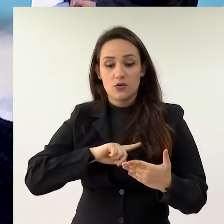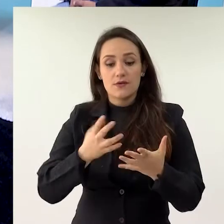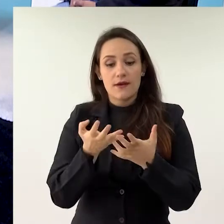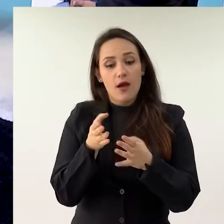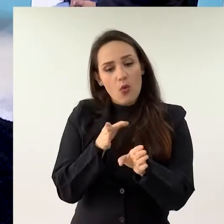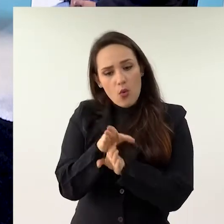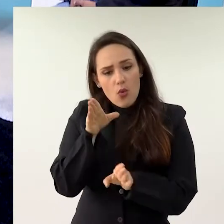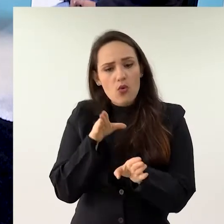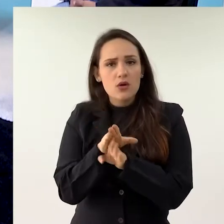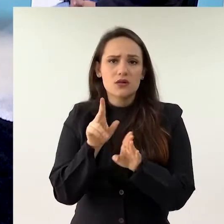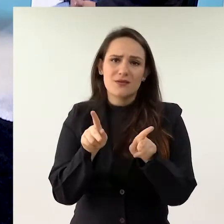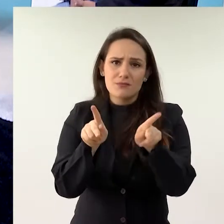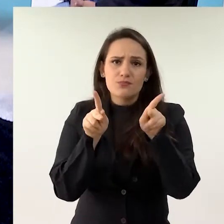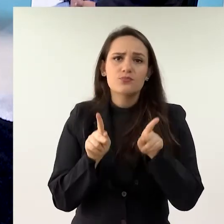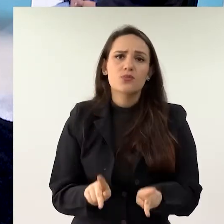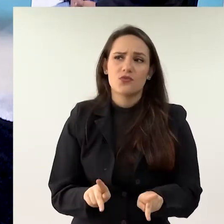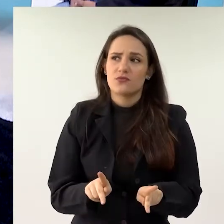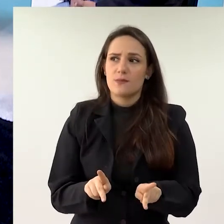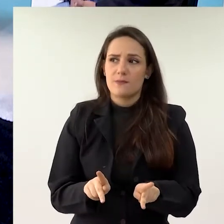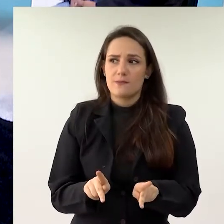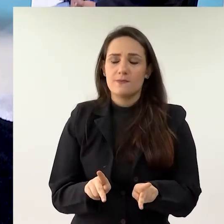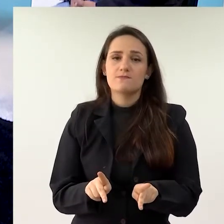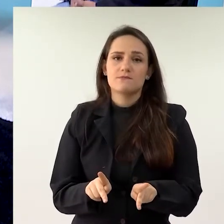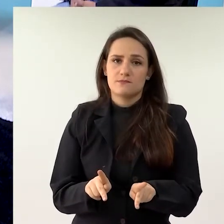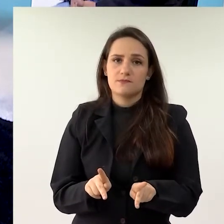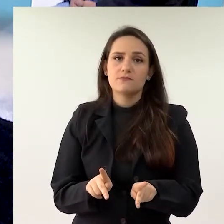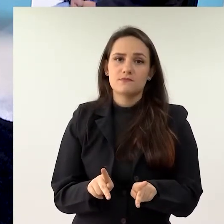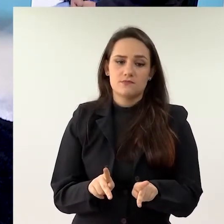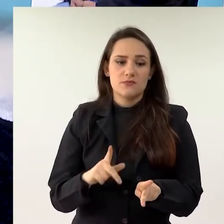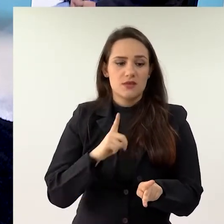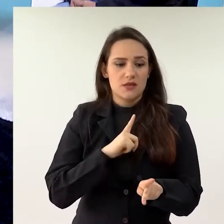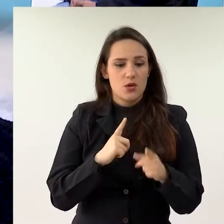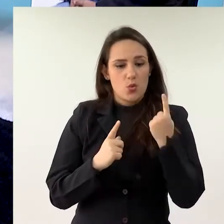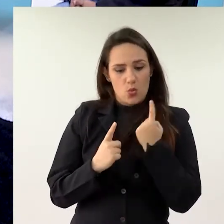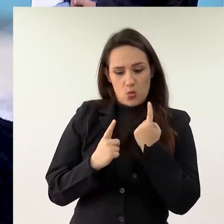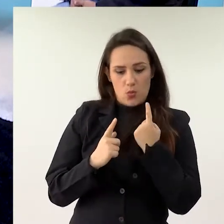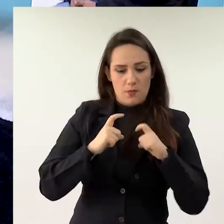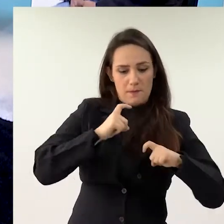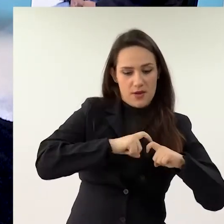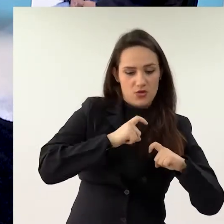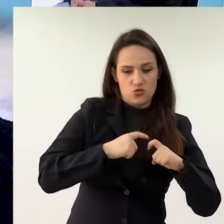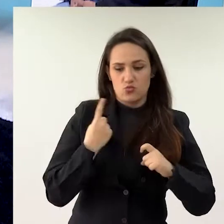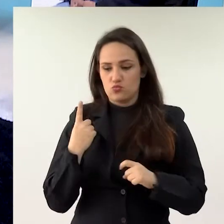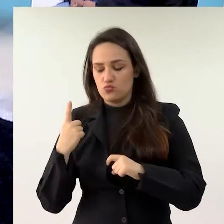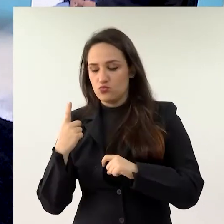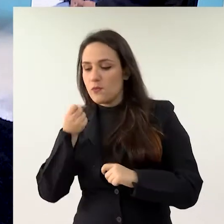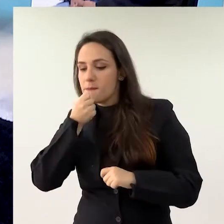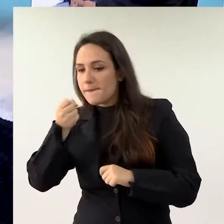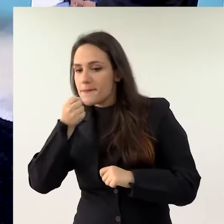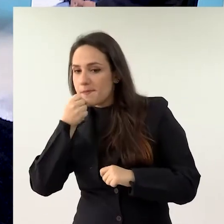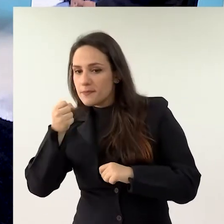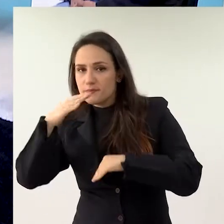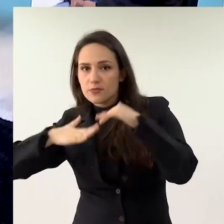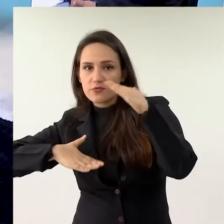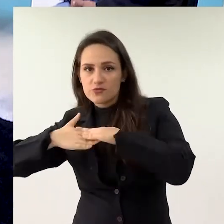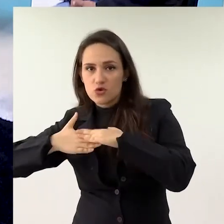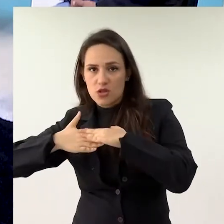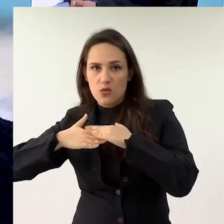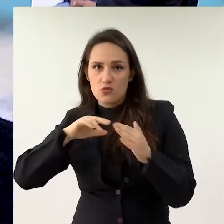orientar a população com pessoas, um médico e um jornalista que passaram por